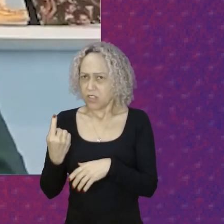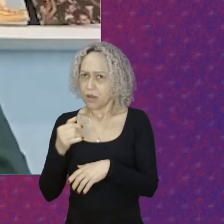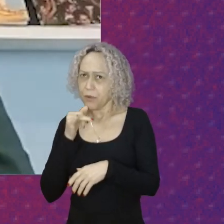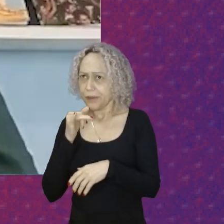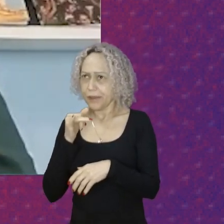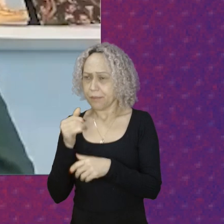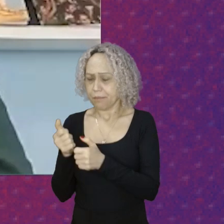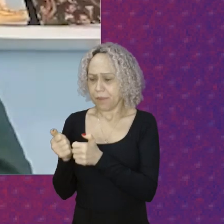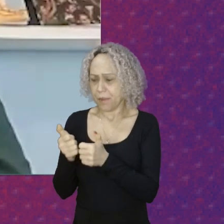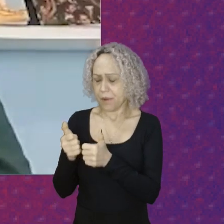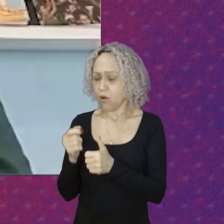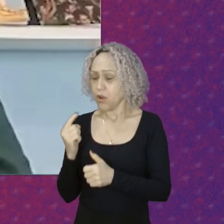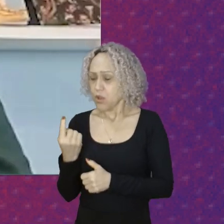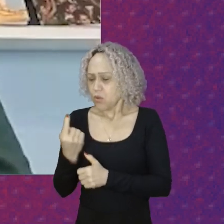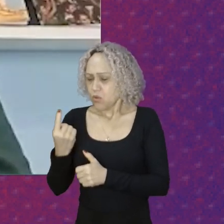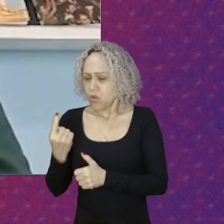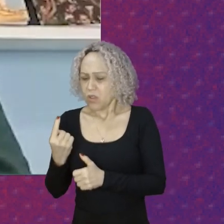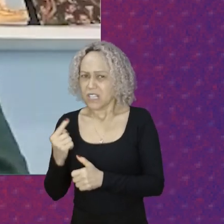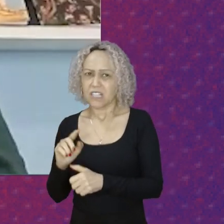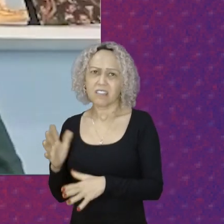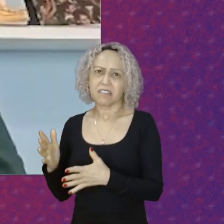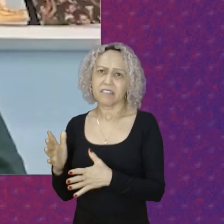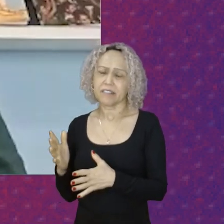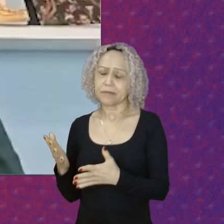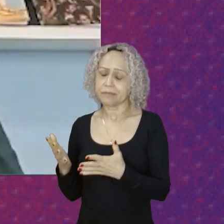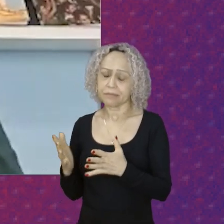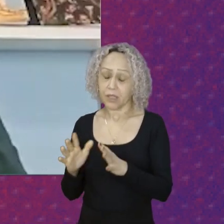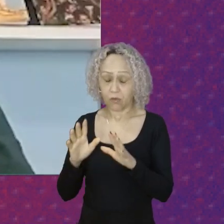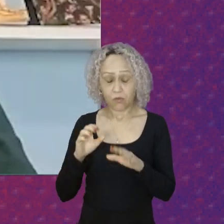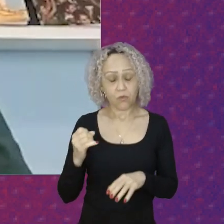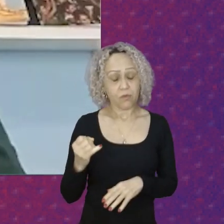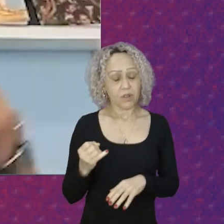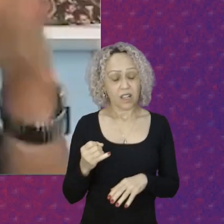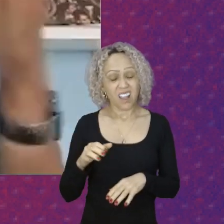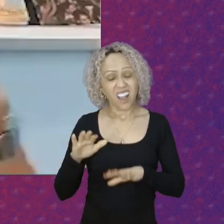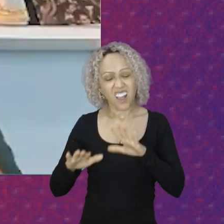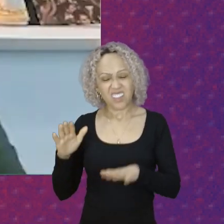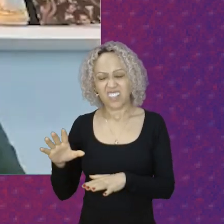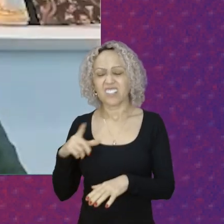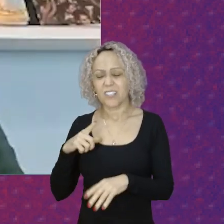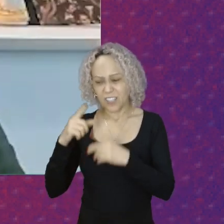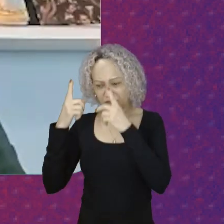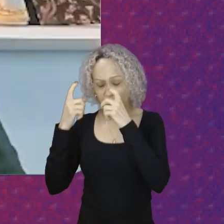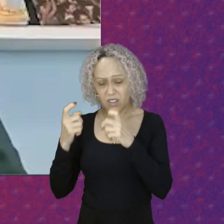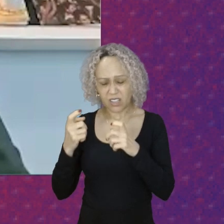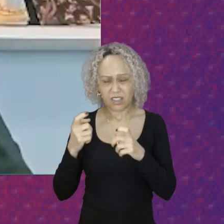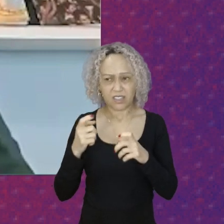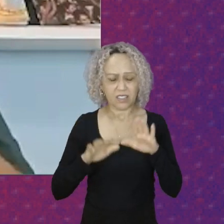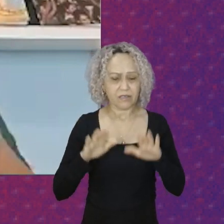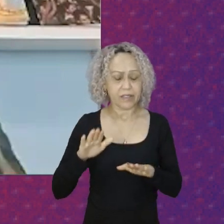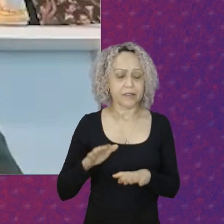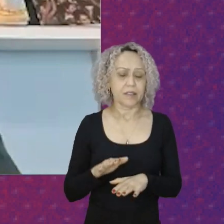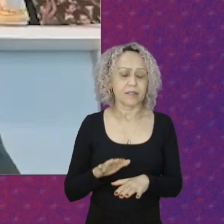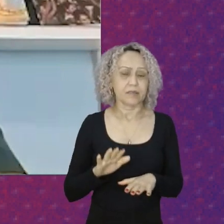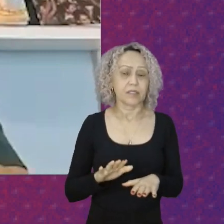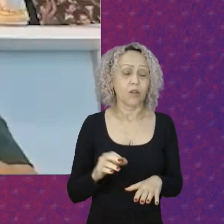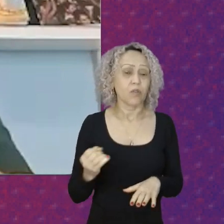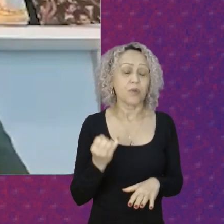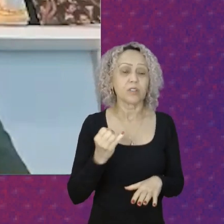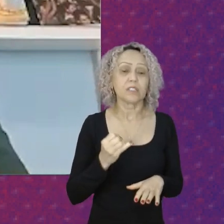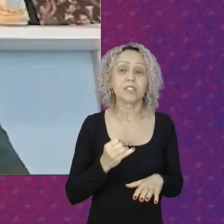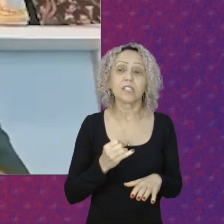agressividade. E isso é muito verdadeiro, né? Isso é muito importante. A gente está vendo aí agora uma